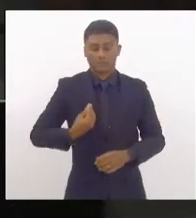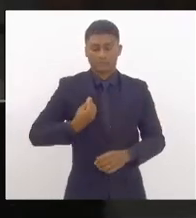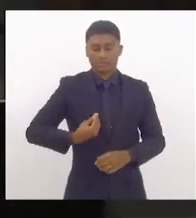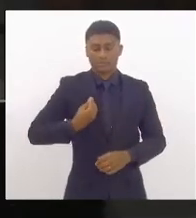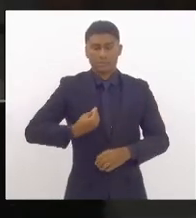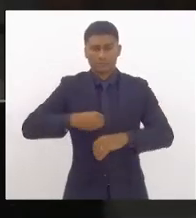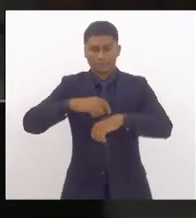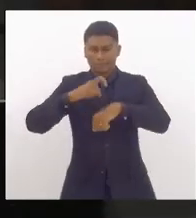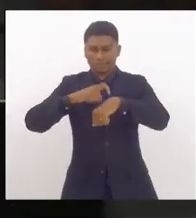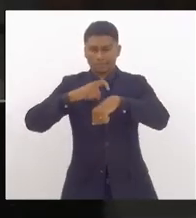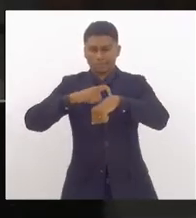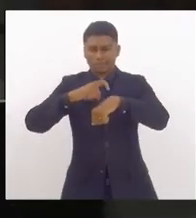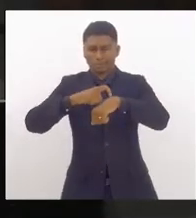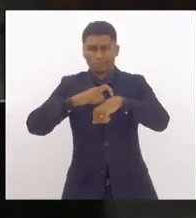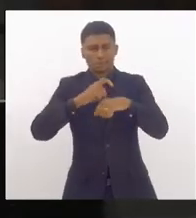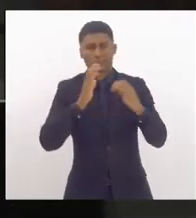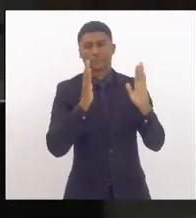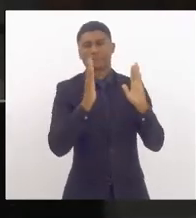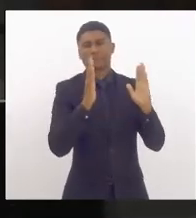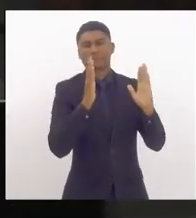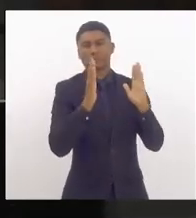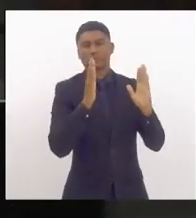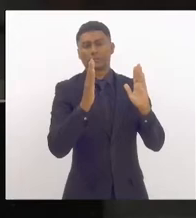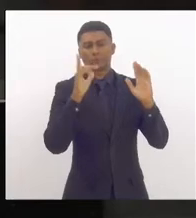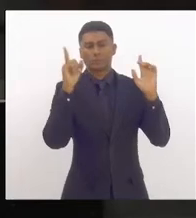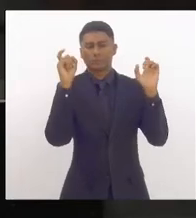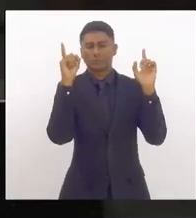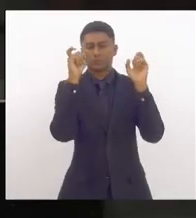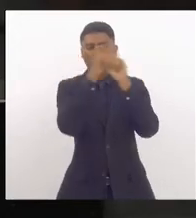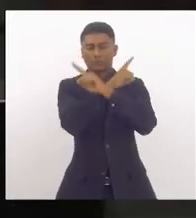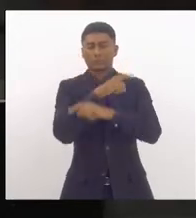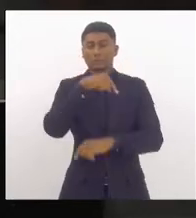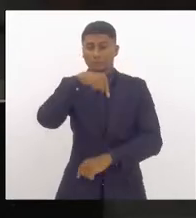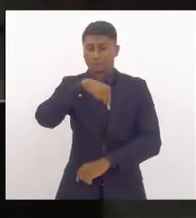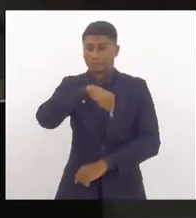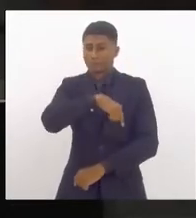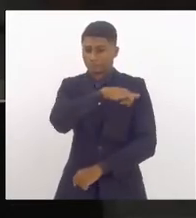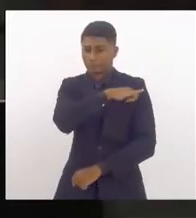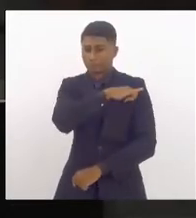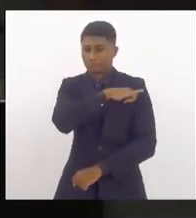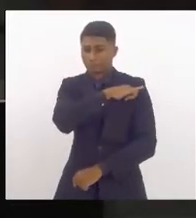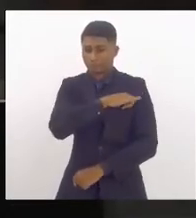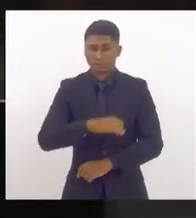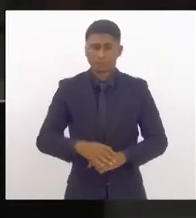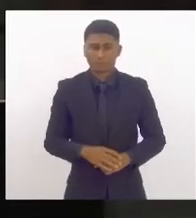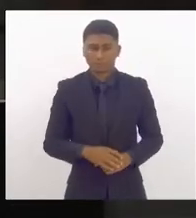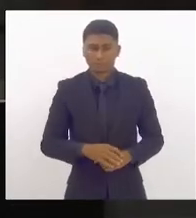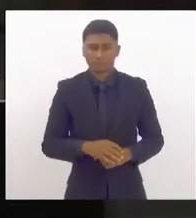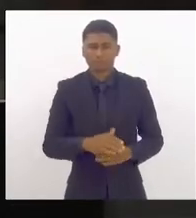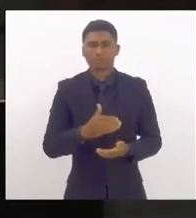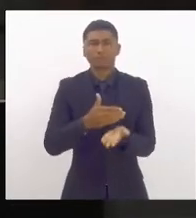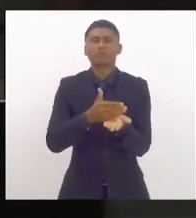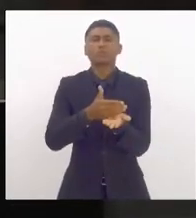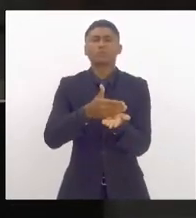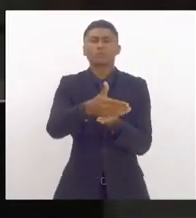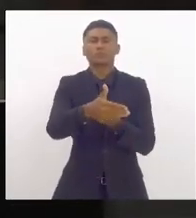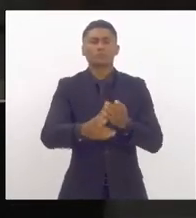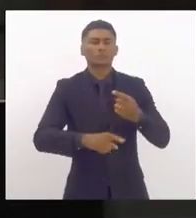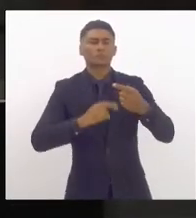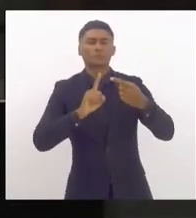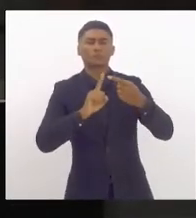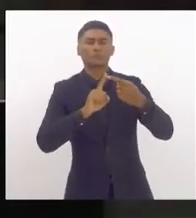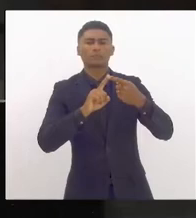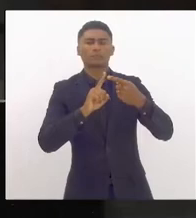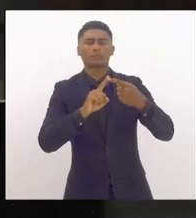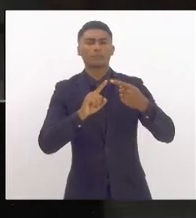vivendo aqui no estado do Rio de Janeiro vou começar a senhora Presidente